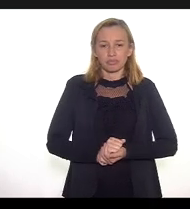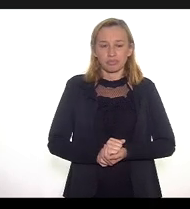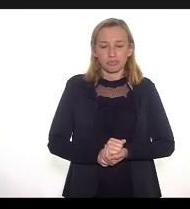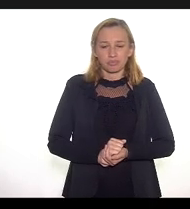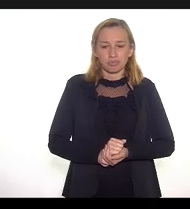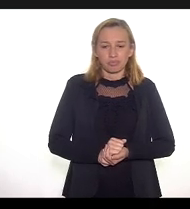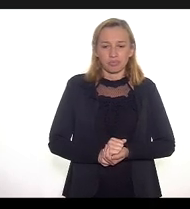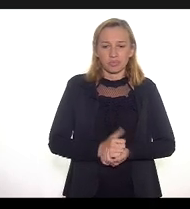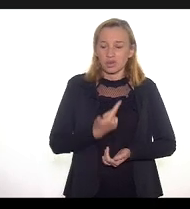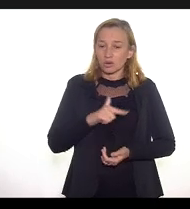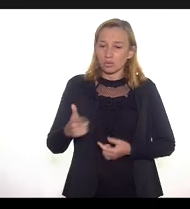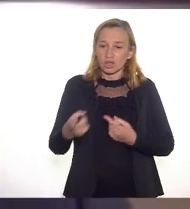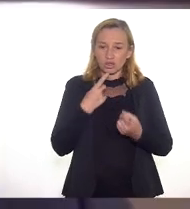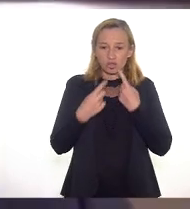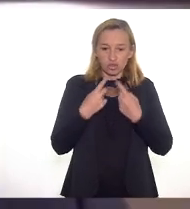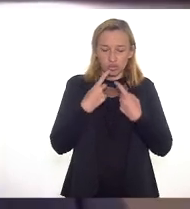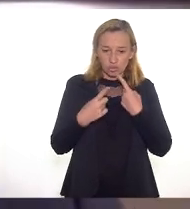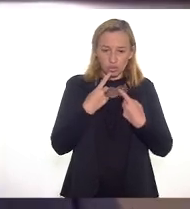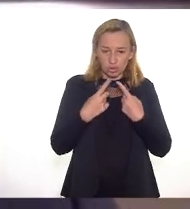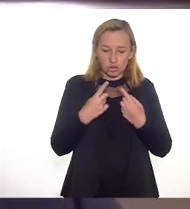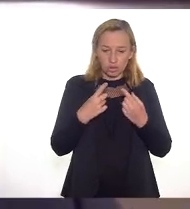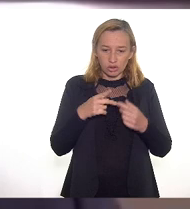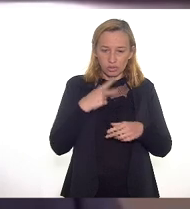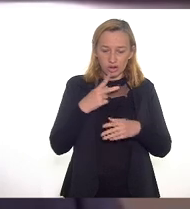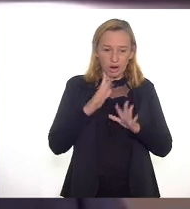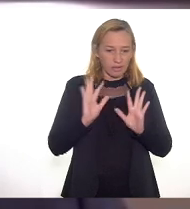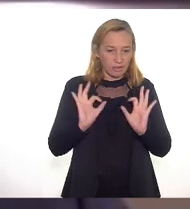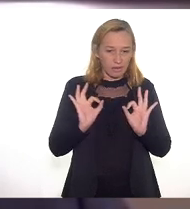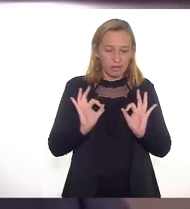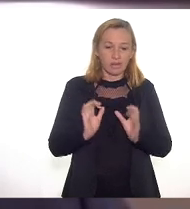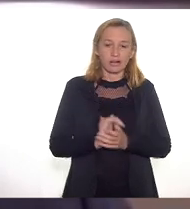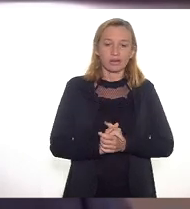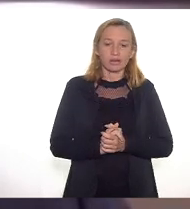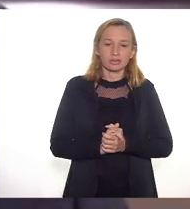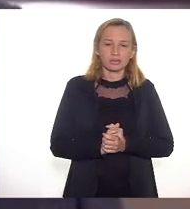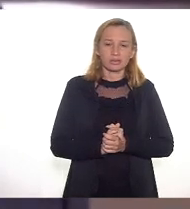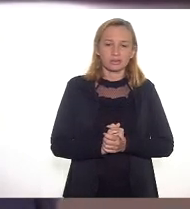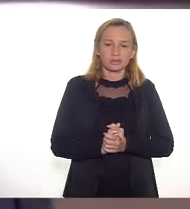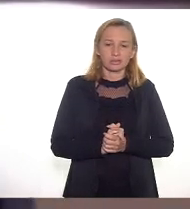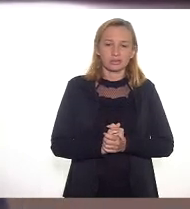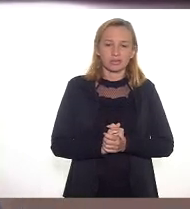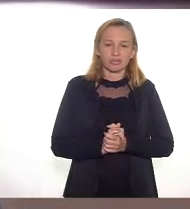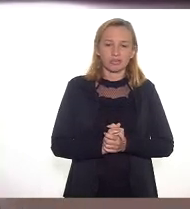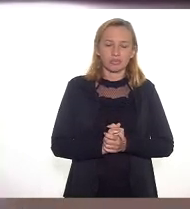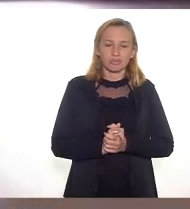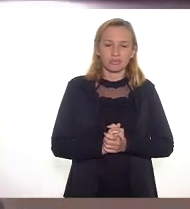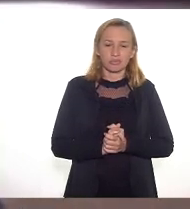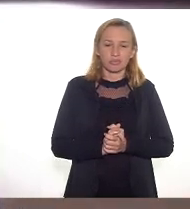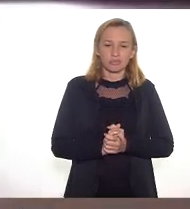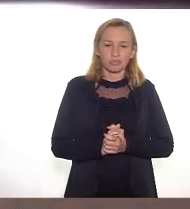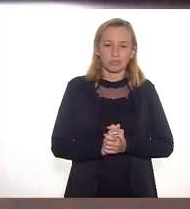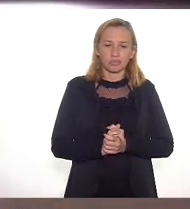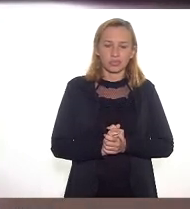Não havendo quem queira fazer declaração, eu vou aqui externar